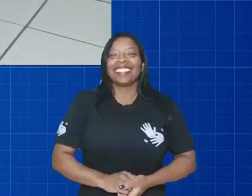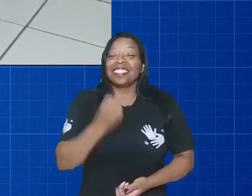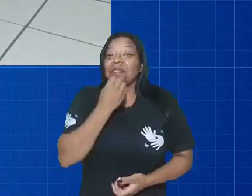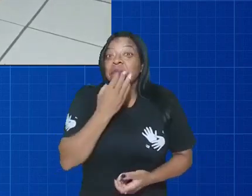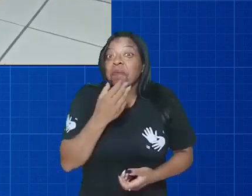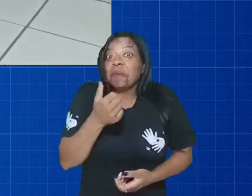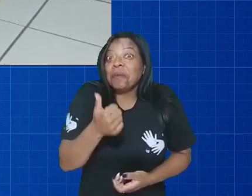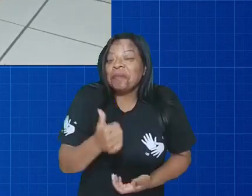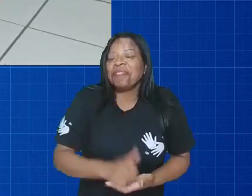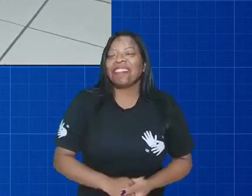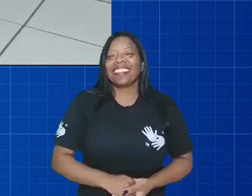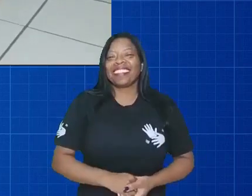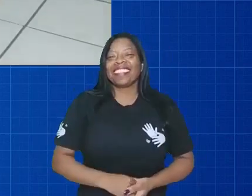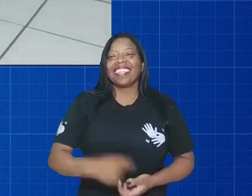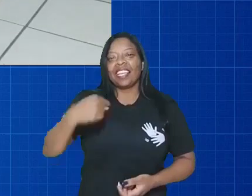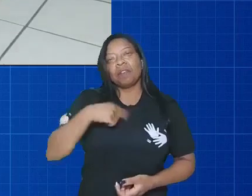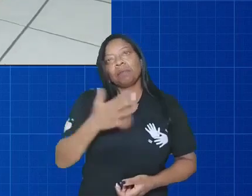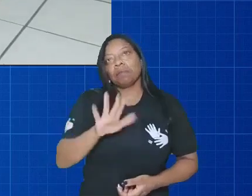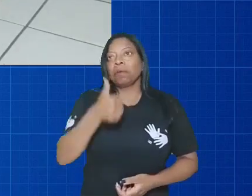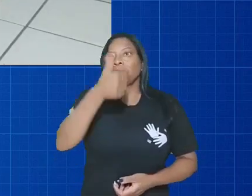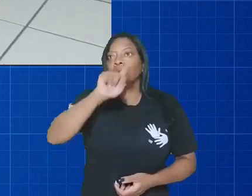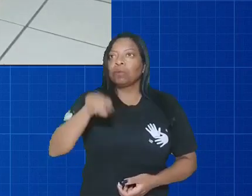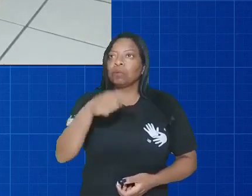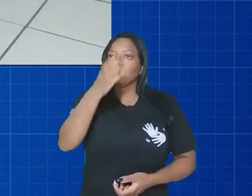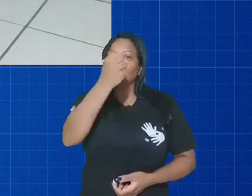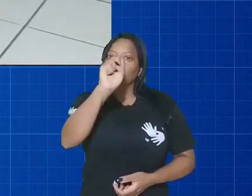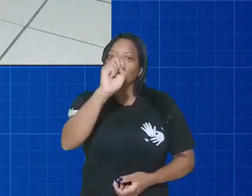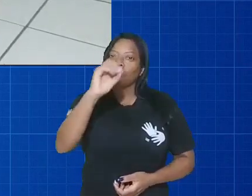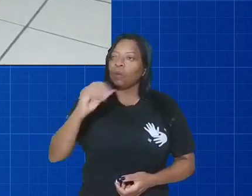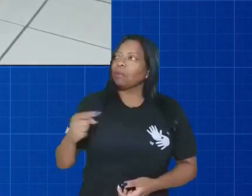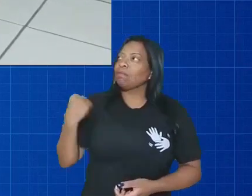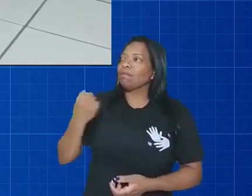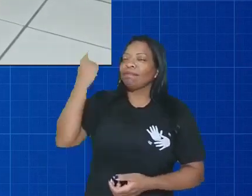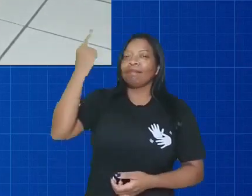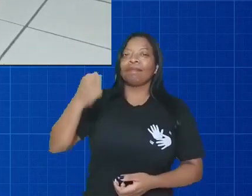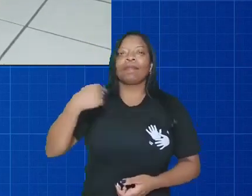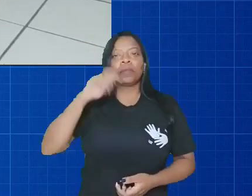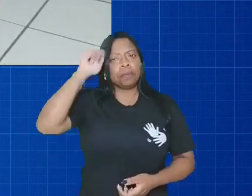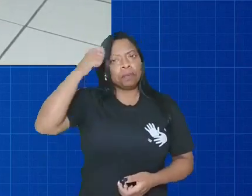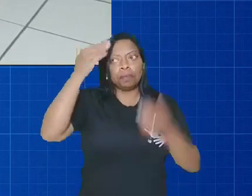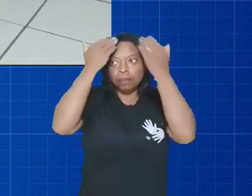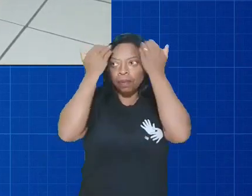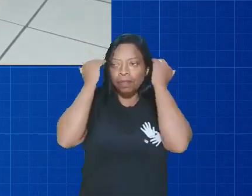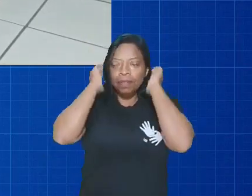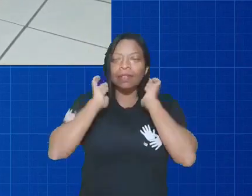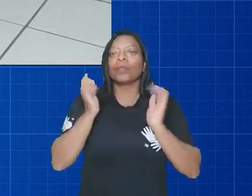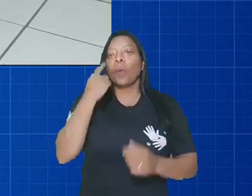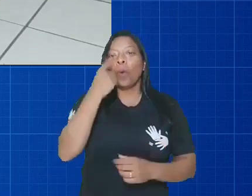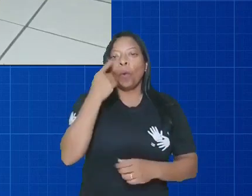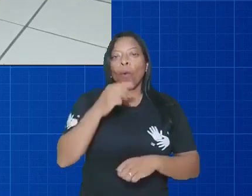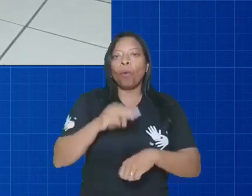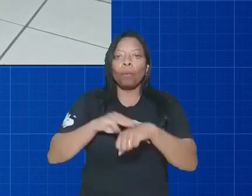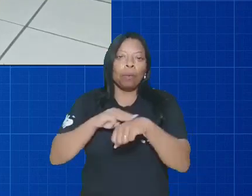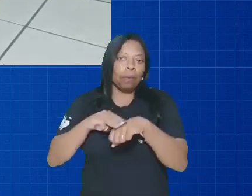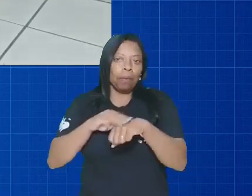um pouquinho. Então, muito bem. Eu tenho aproximadamente 1,80 m, né? Meu cabelo é preto, os meus olhos